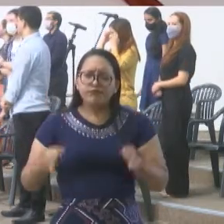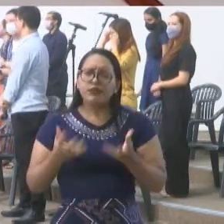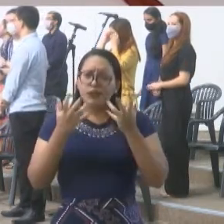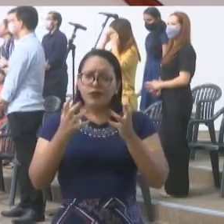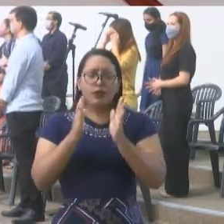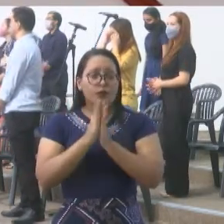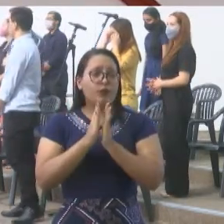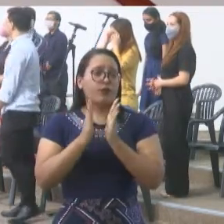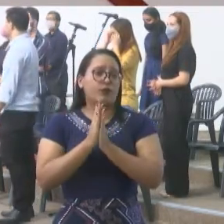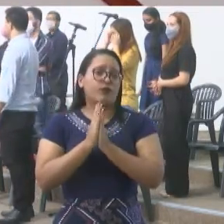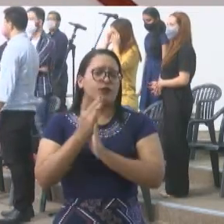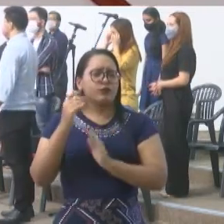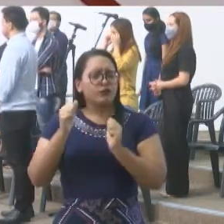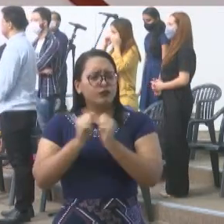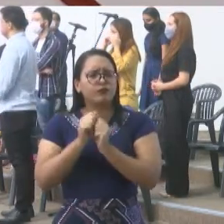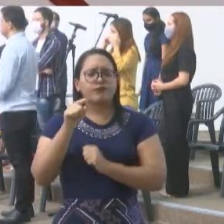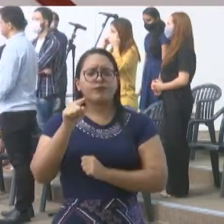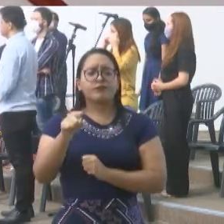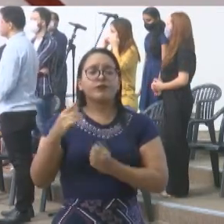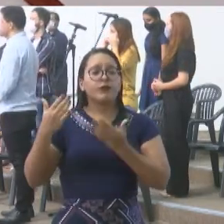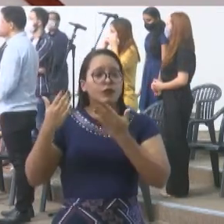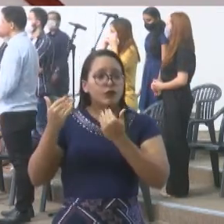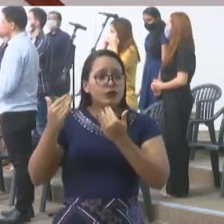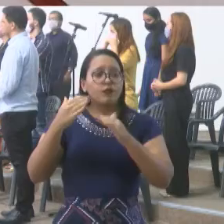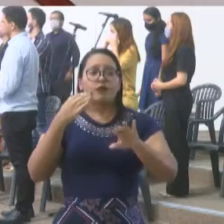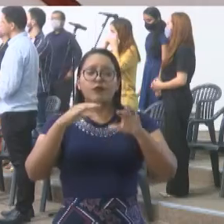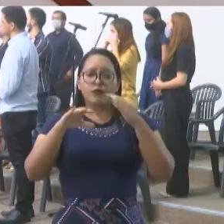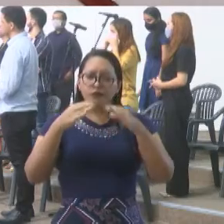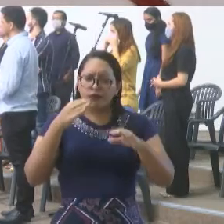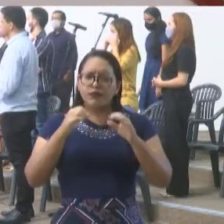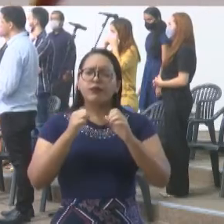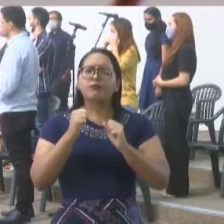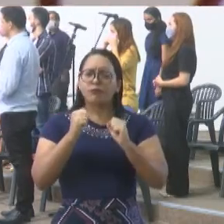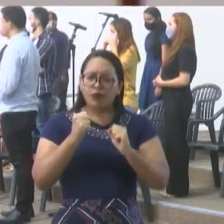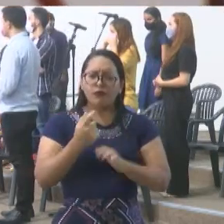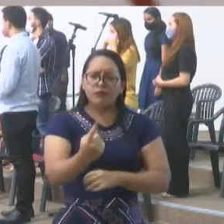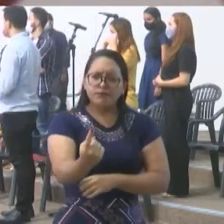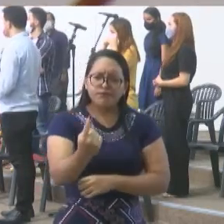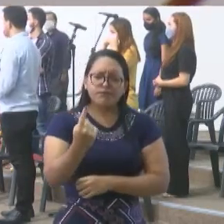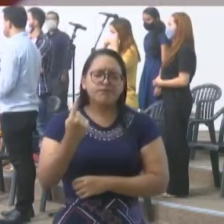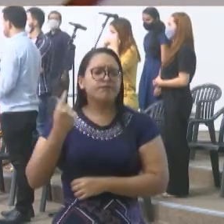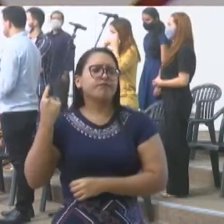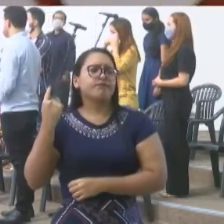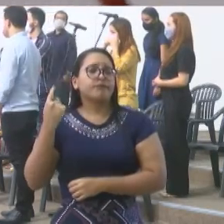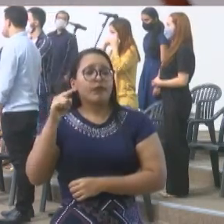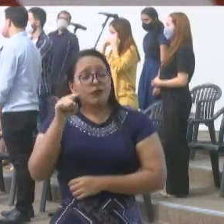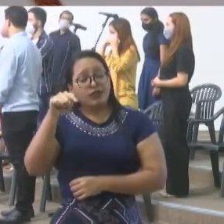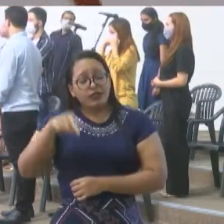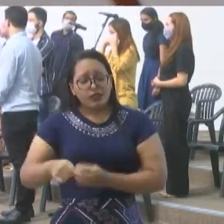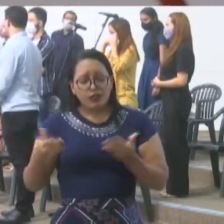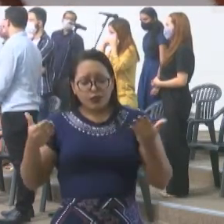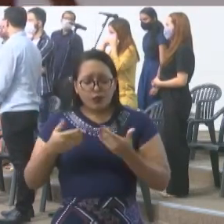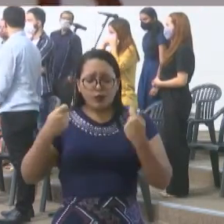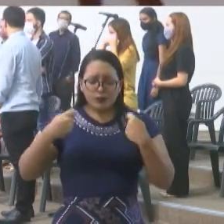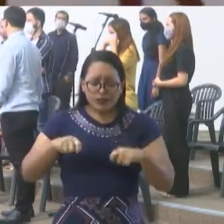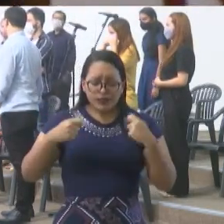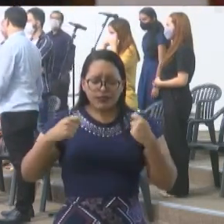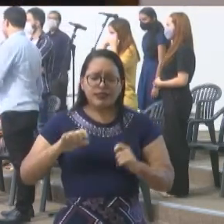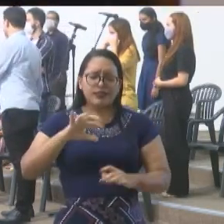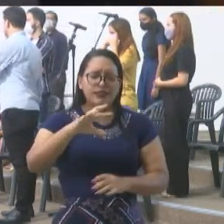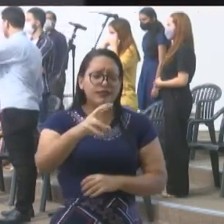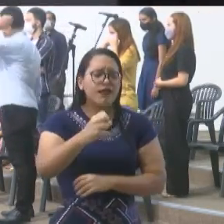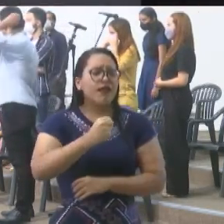junto com você. Nossos jovens vão cantar enquanto isso. Pode romper, pode vir. Você que está aqui hoje precisa de resgate,